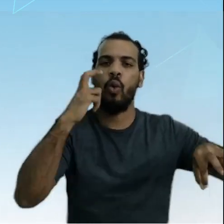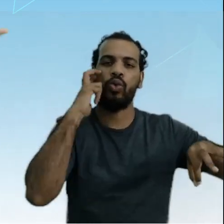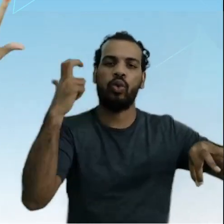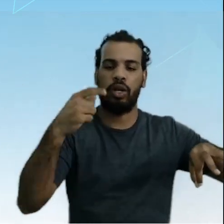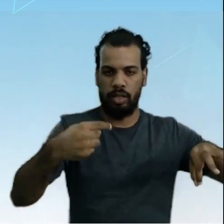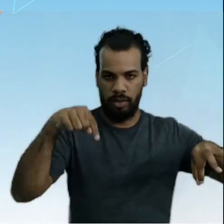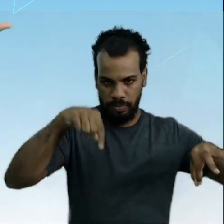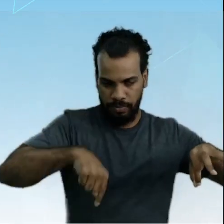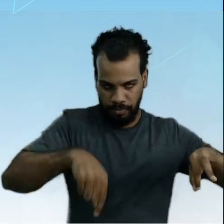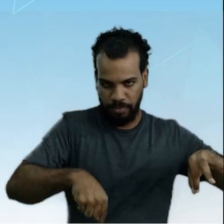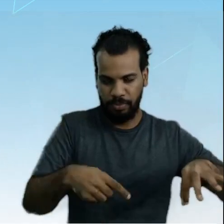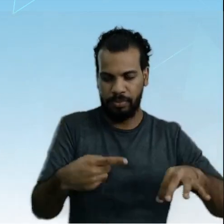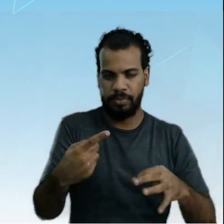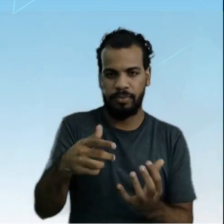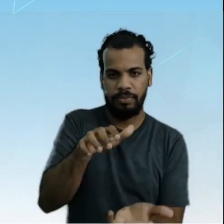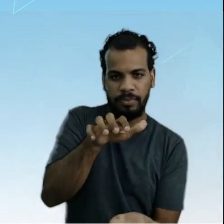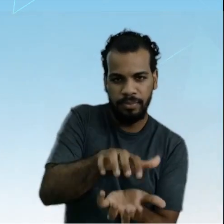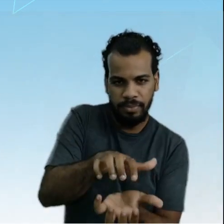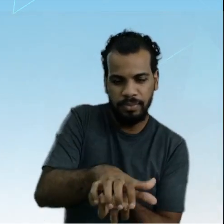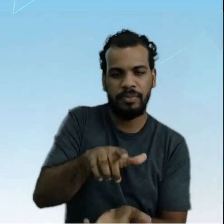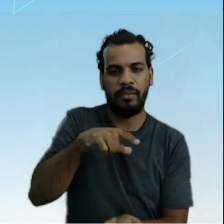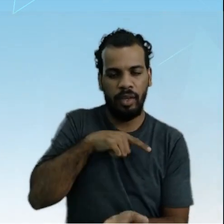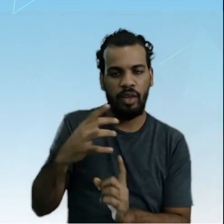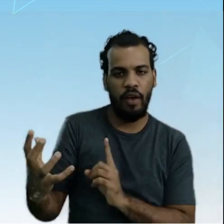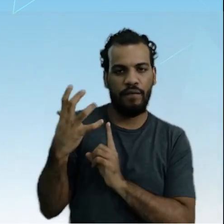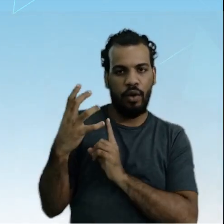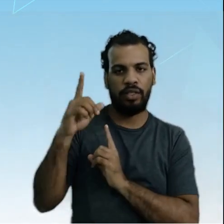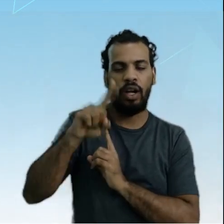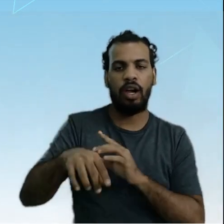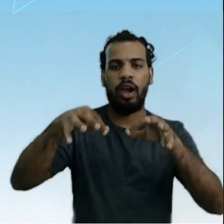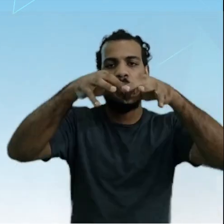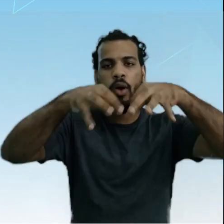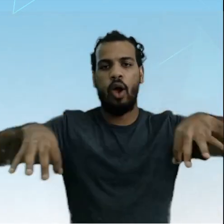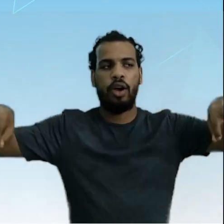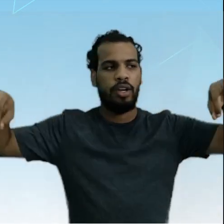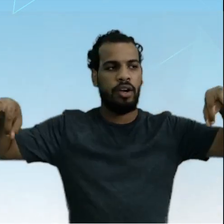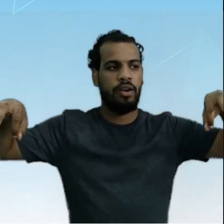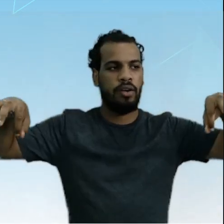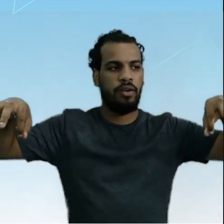nossa língua aqui de Pernambuco, a gente tem a influência do cordel, a formação